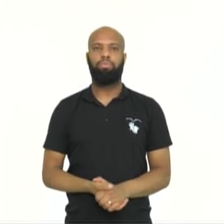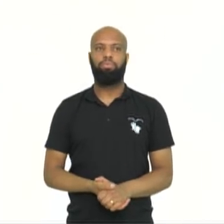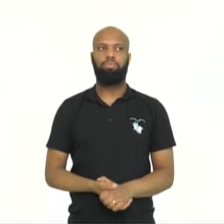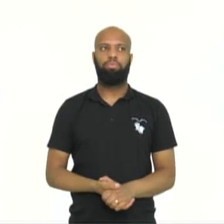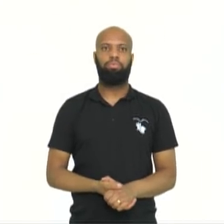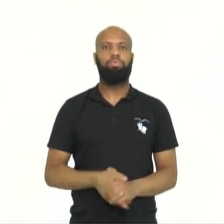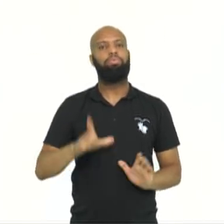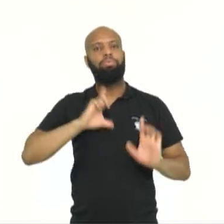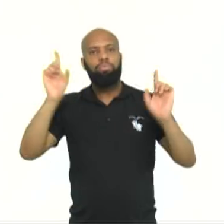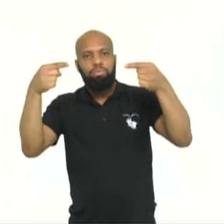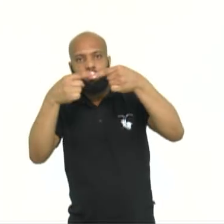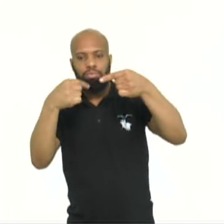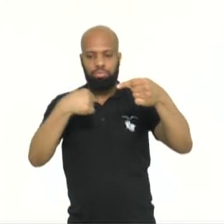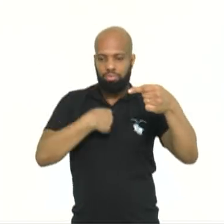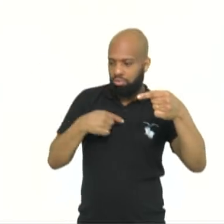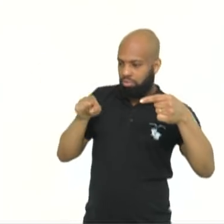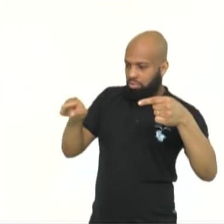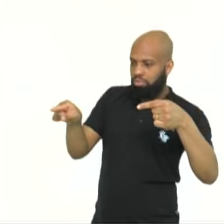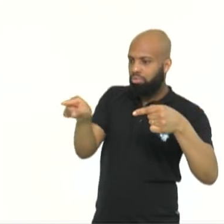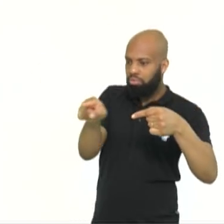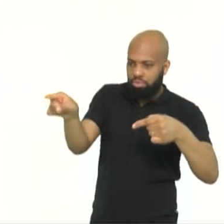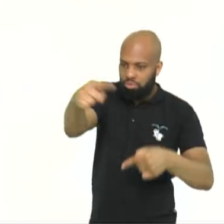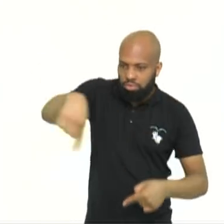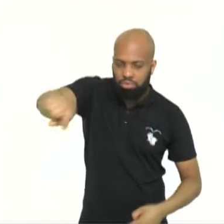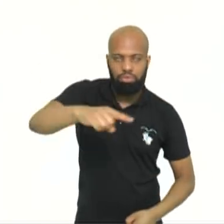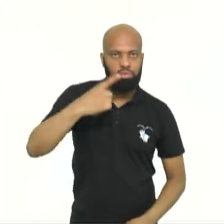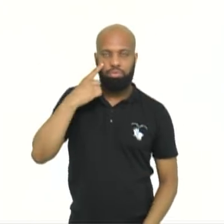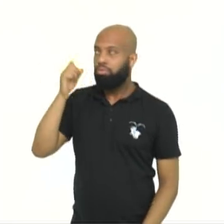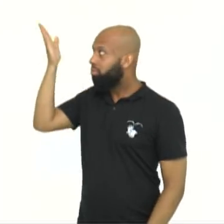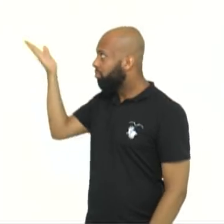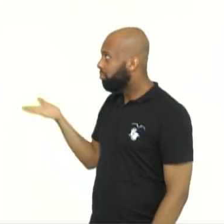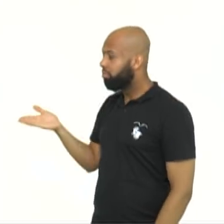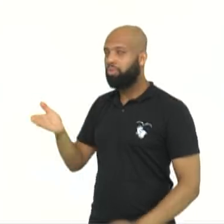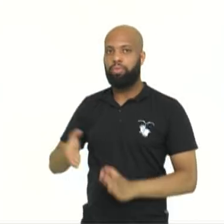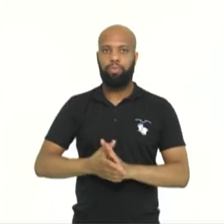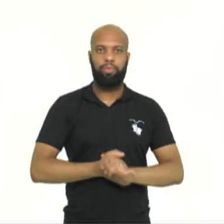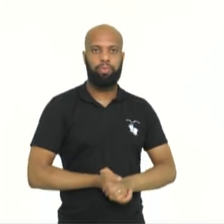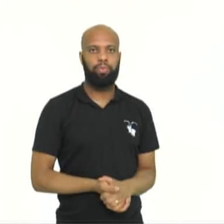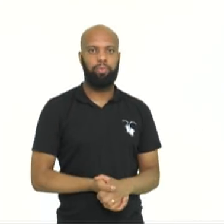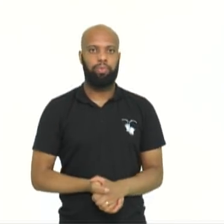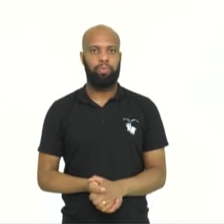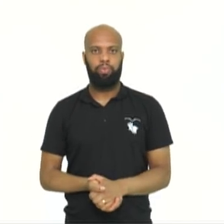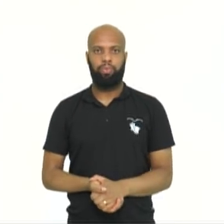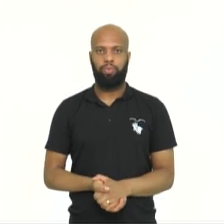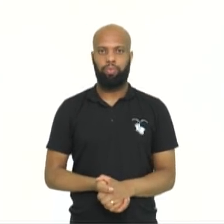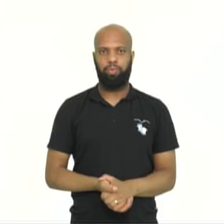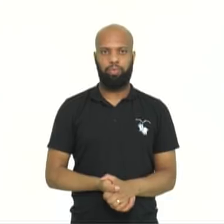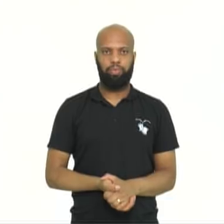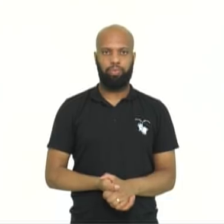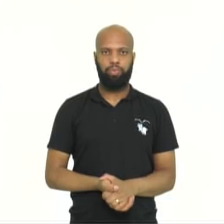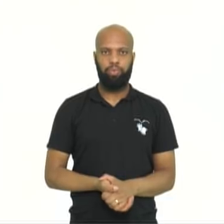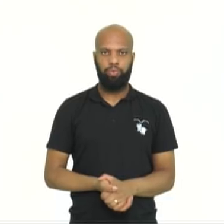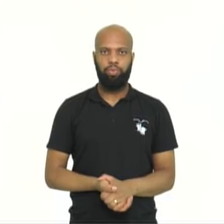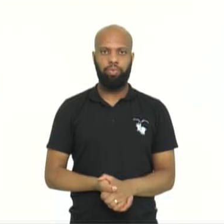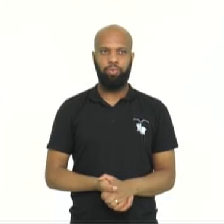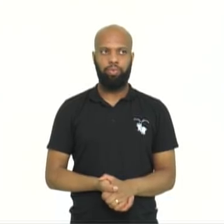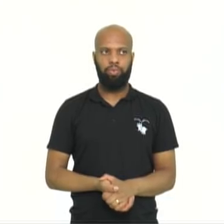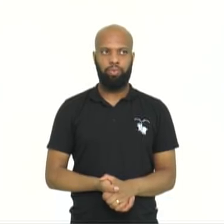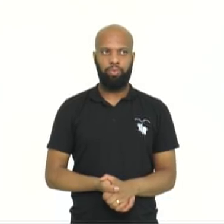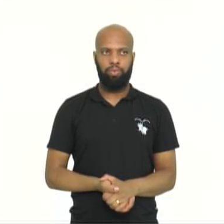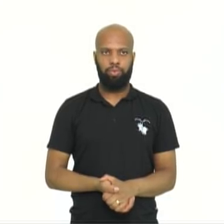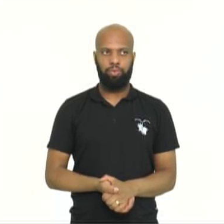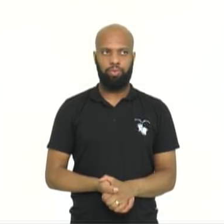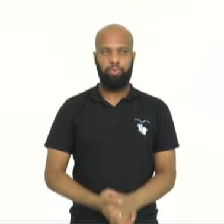tu cantaras, ele cantara, nós cantáramos, vós cantareis, e eles